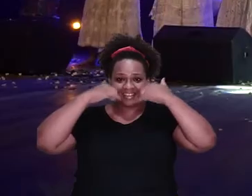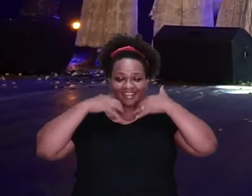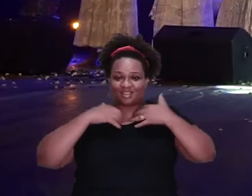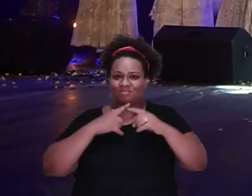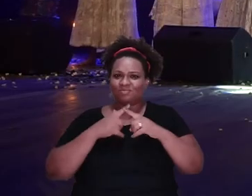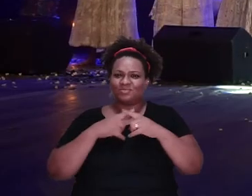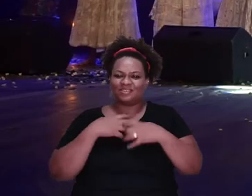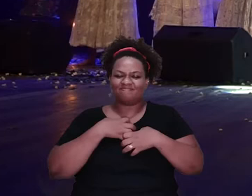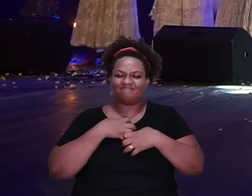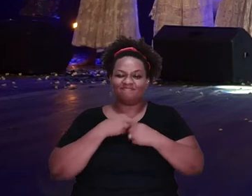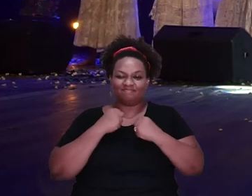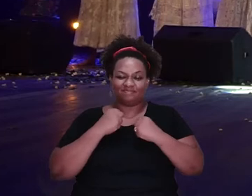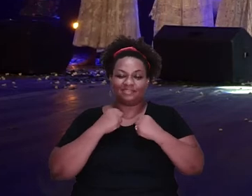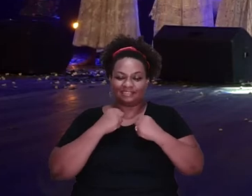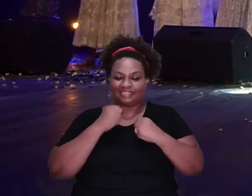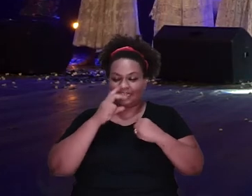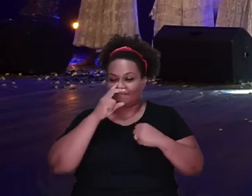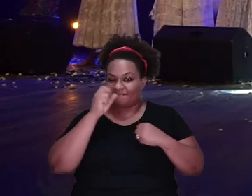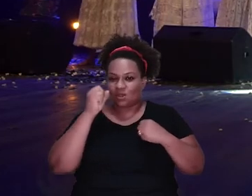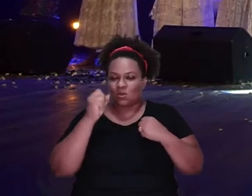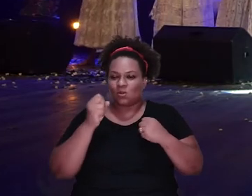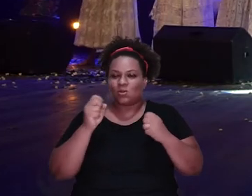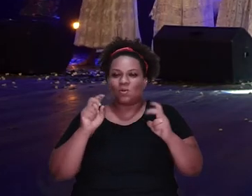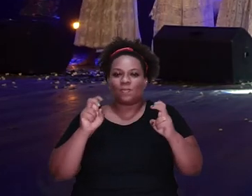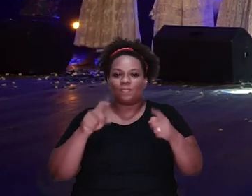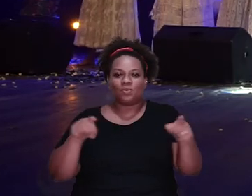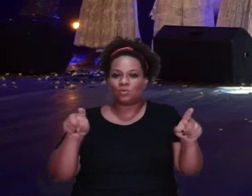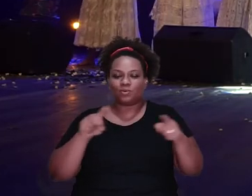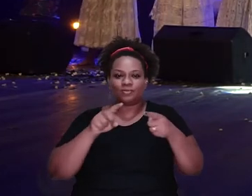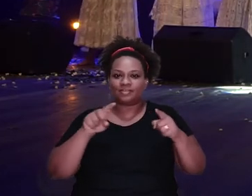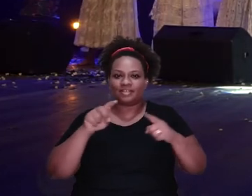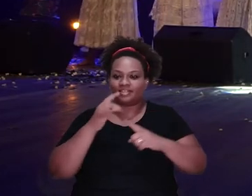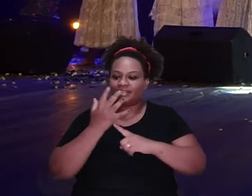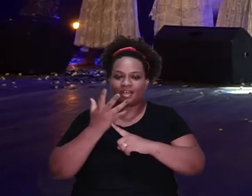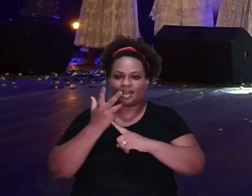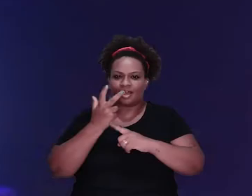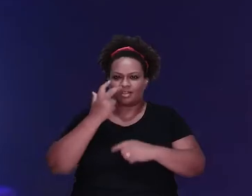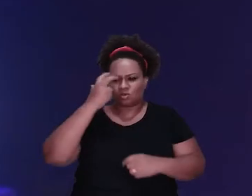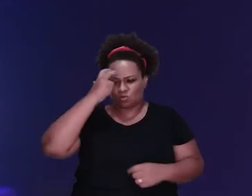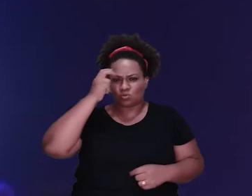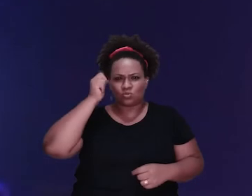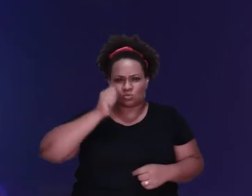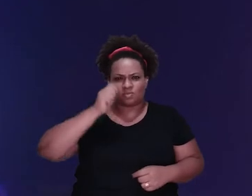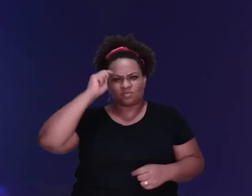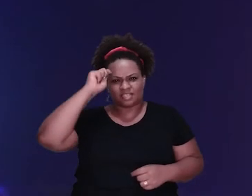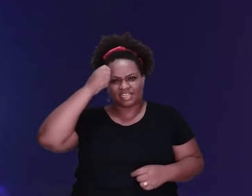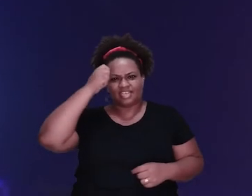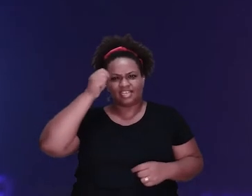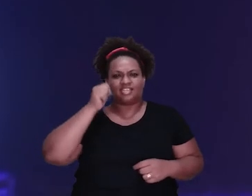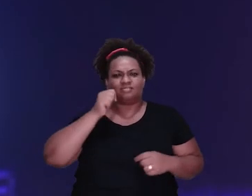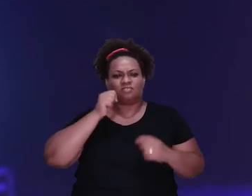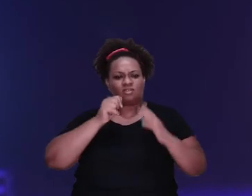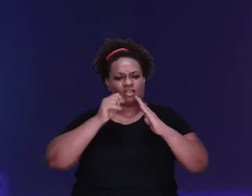porque e é muito forte essa coisa da música da arte da cultura da mulher